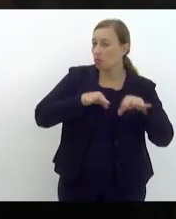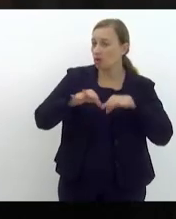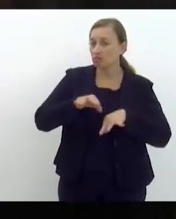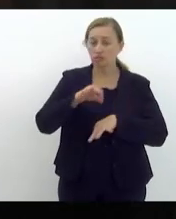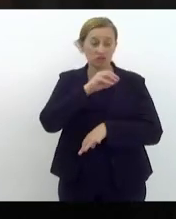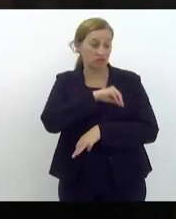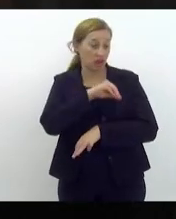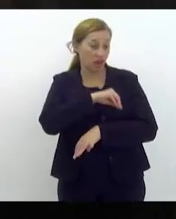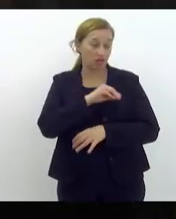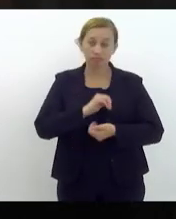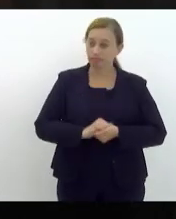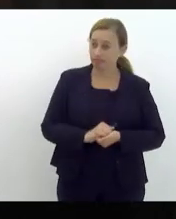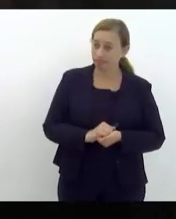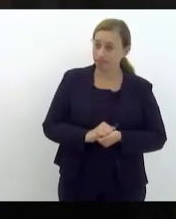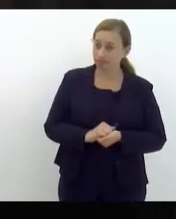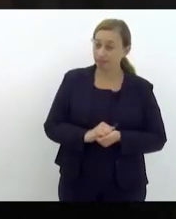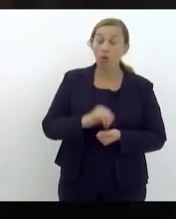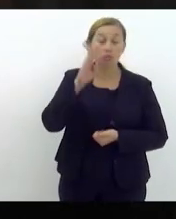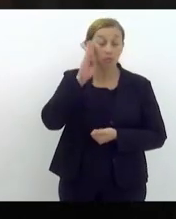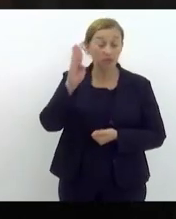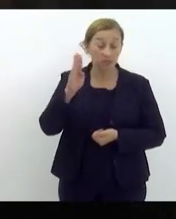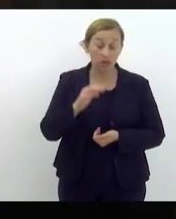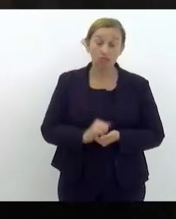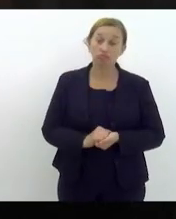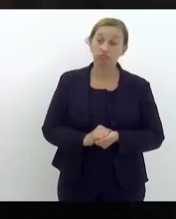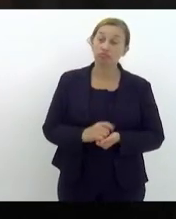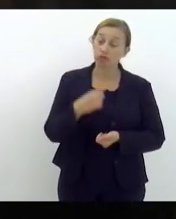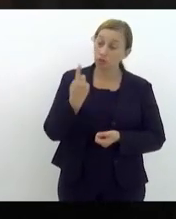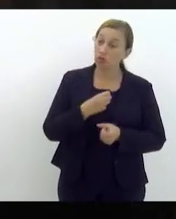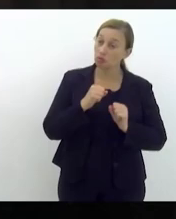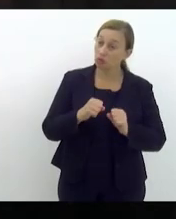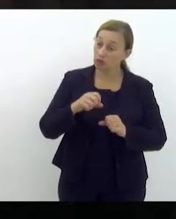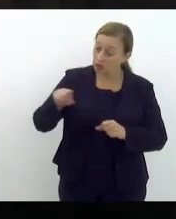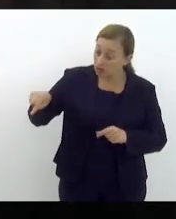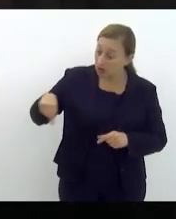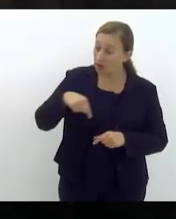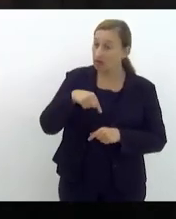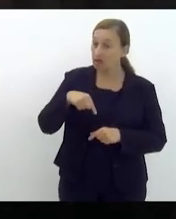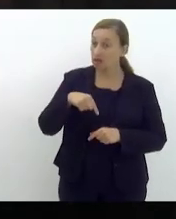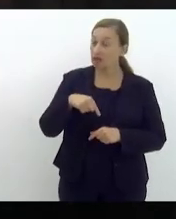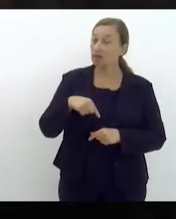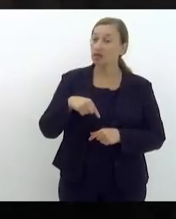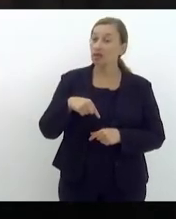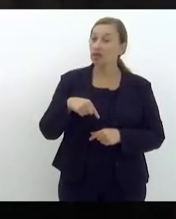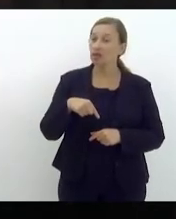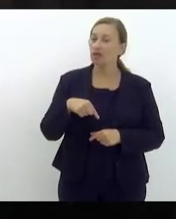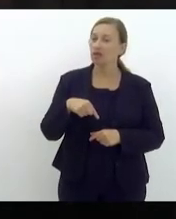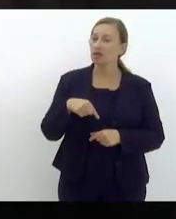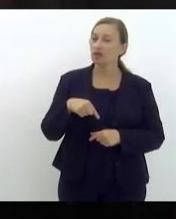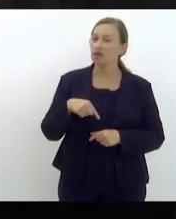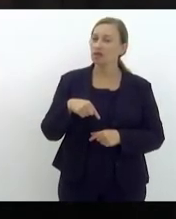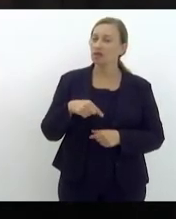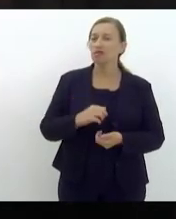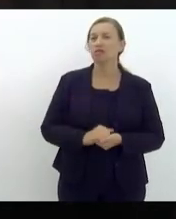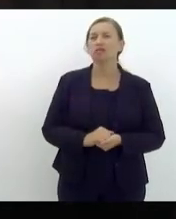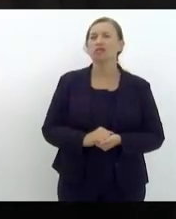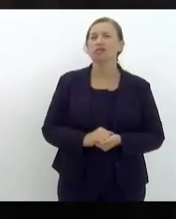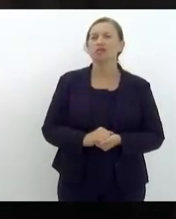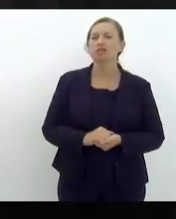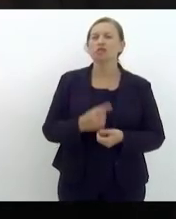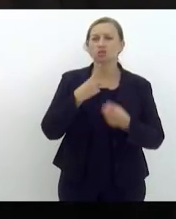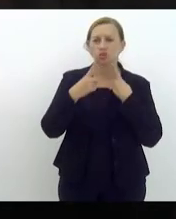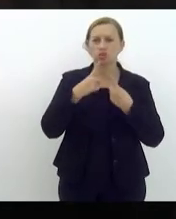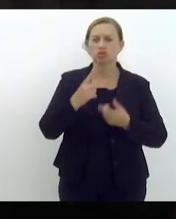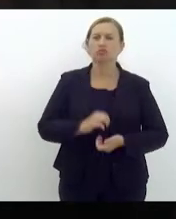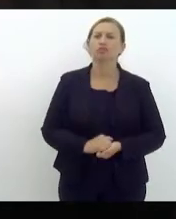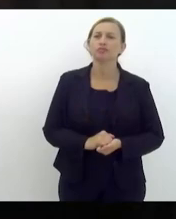cargo de salário fundamental para que a gente possa estar aqui fazendo a nossa a nossa